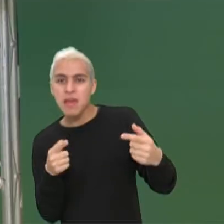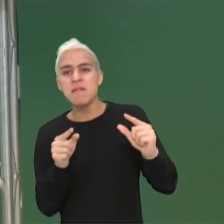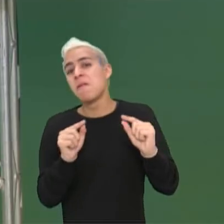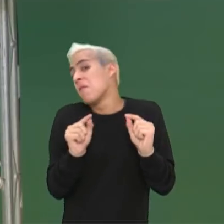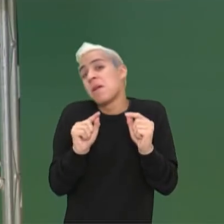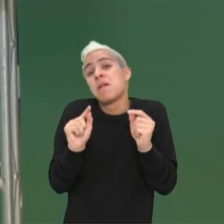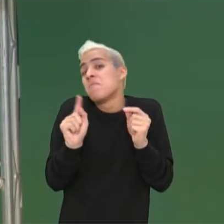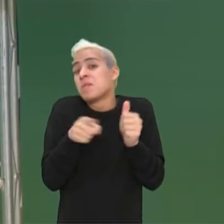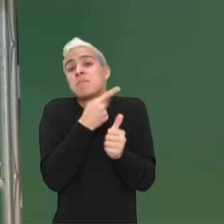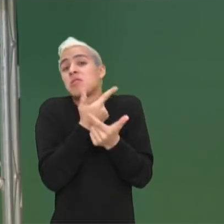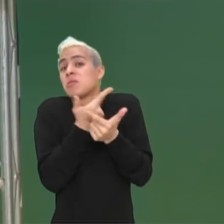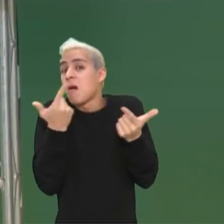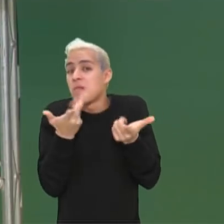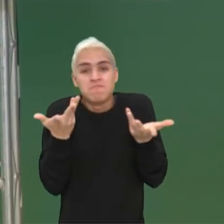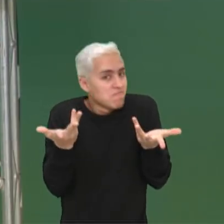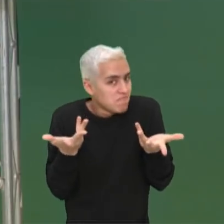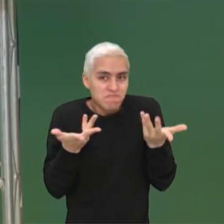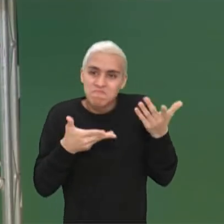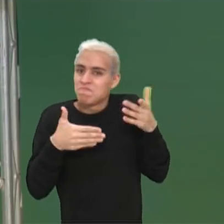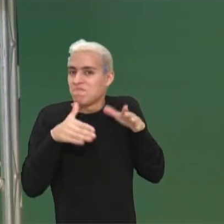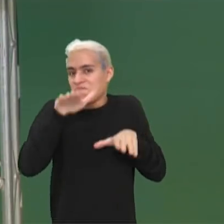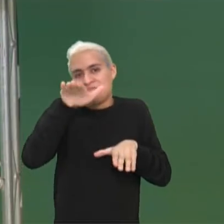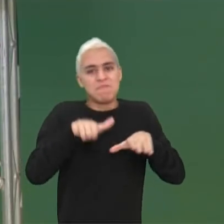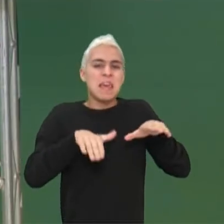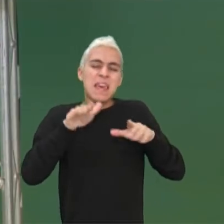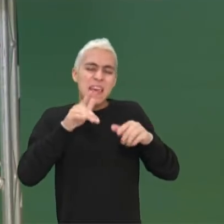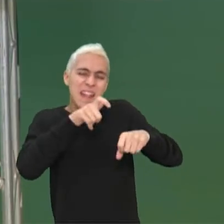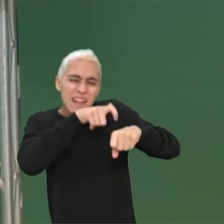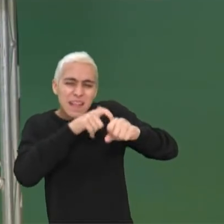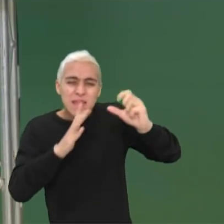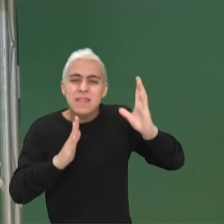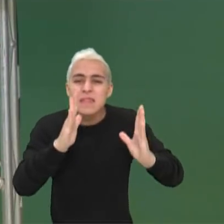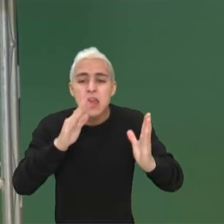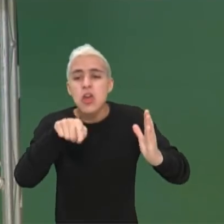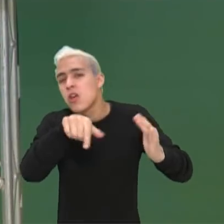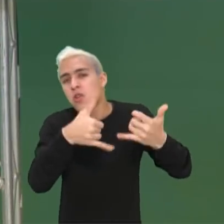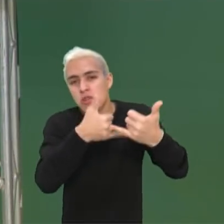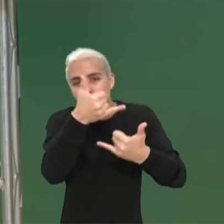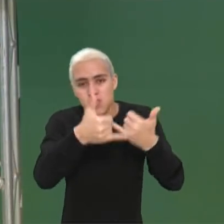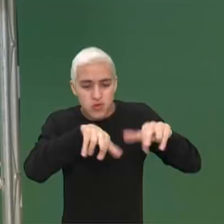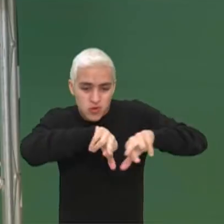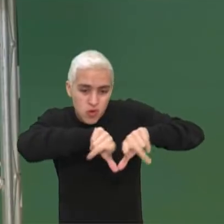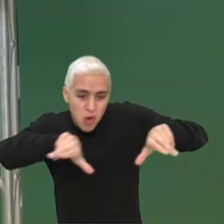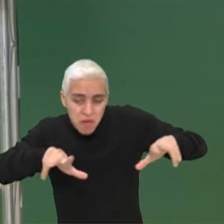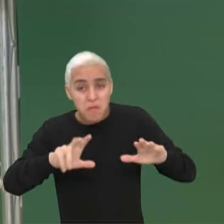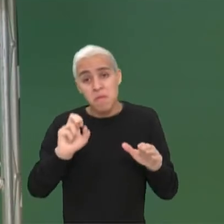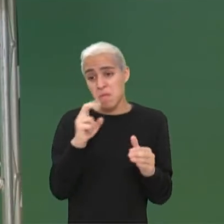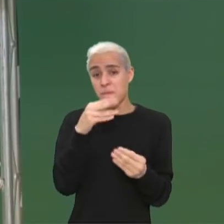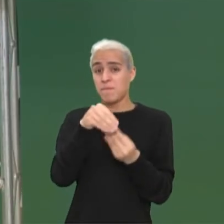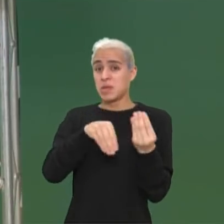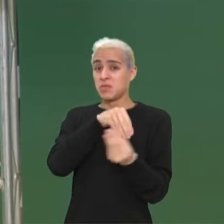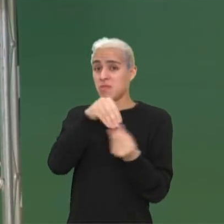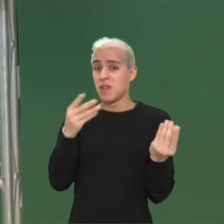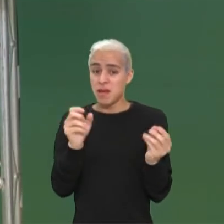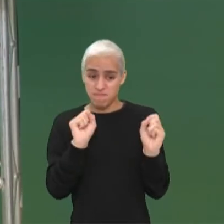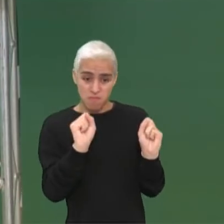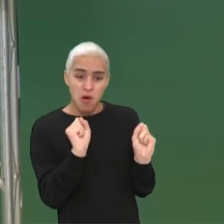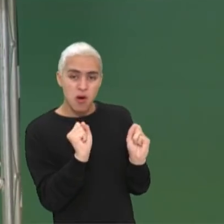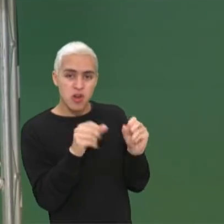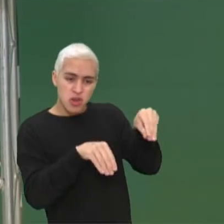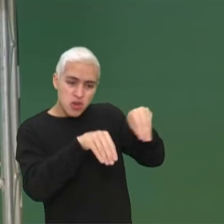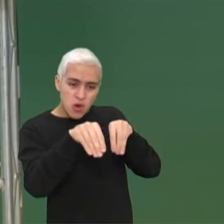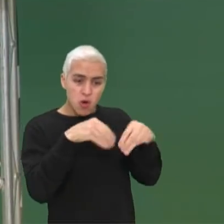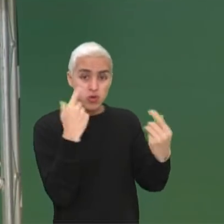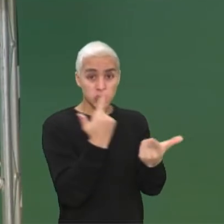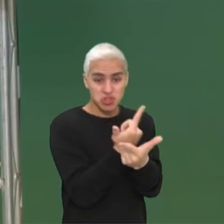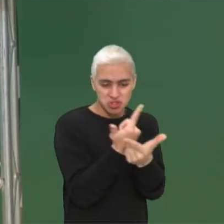você estar indo na frente. Então, vai depender muito ali do momento do jogo, né? Ou uma mistura dos dois. Então, eu posso ter jogos que tenha